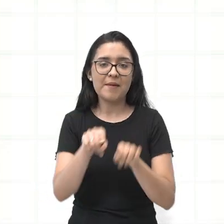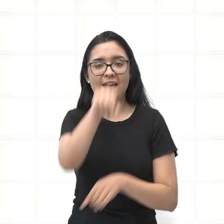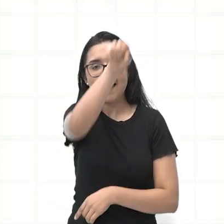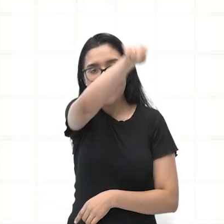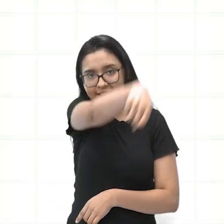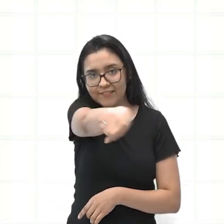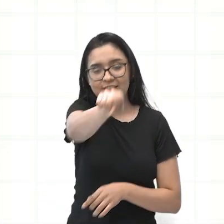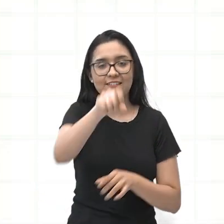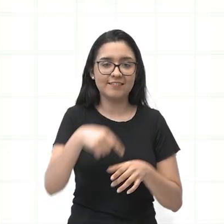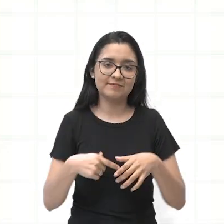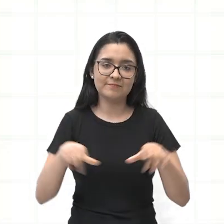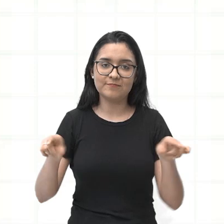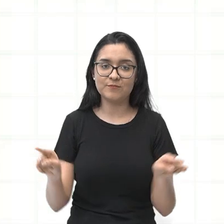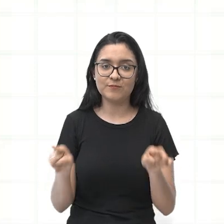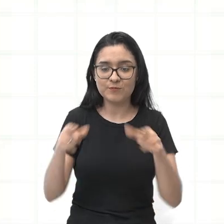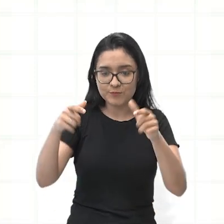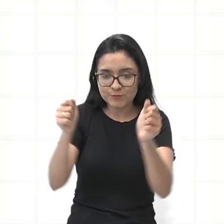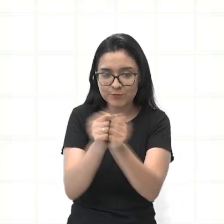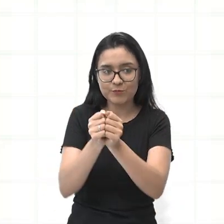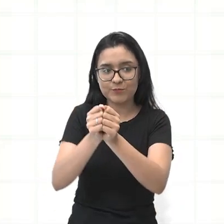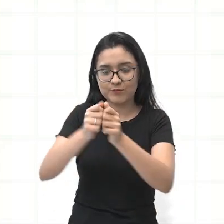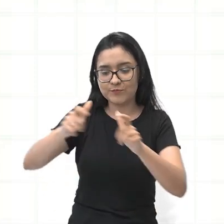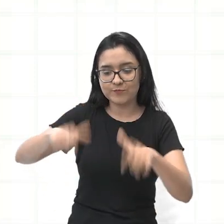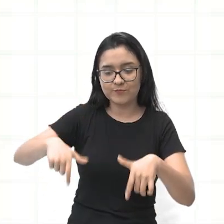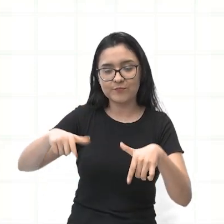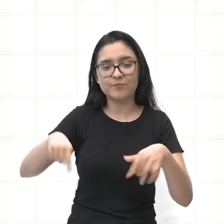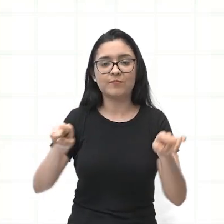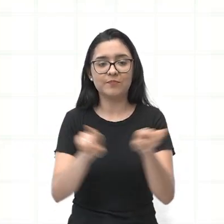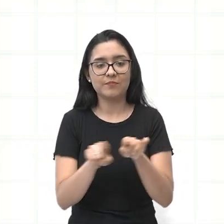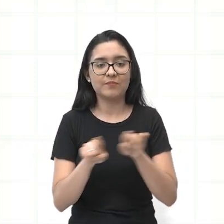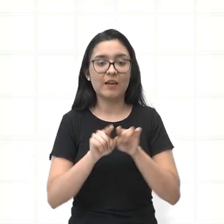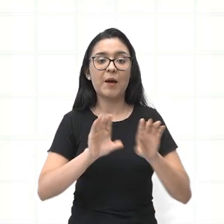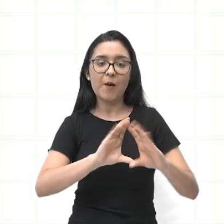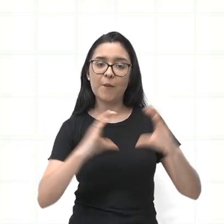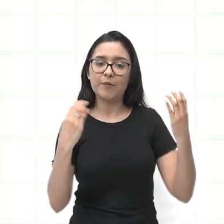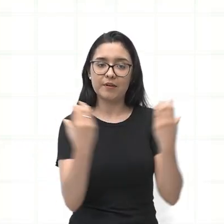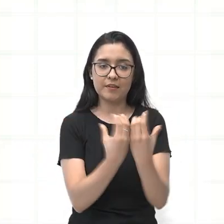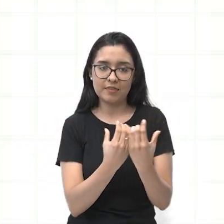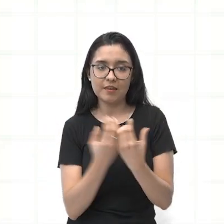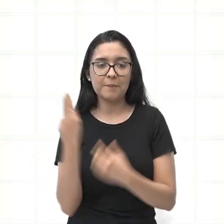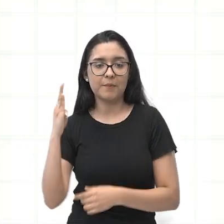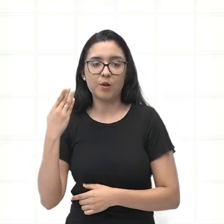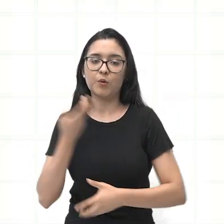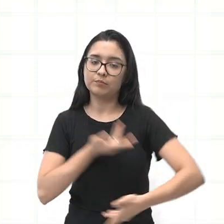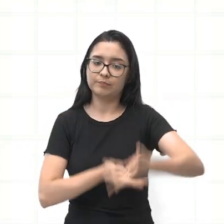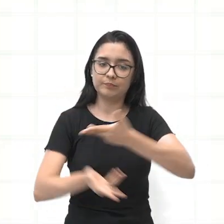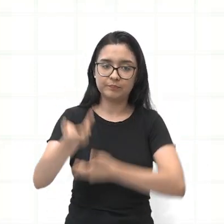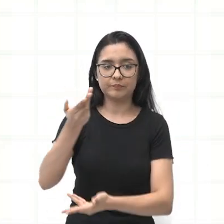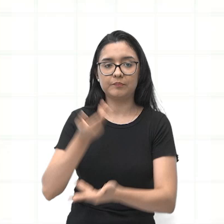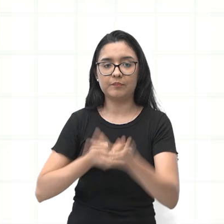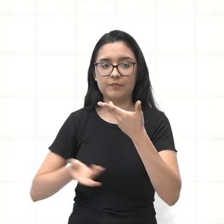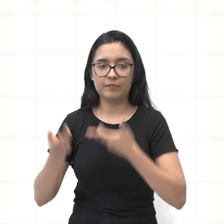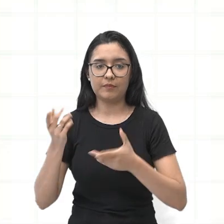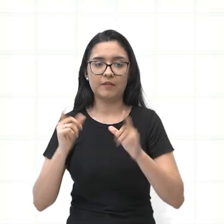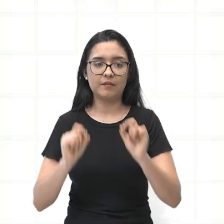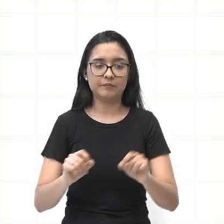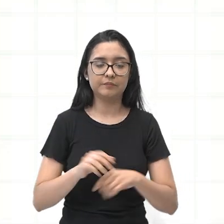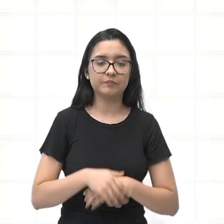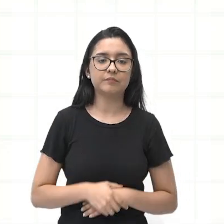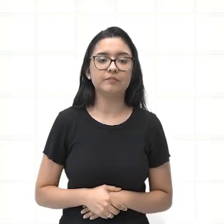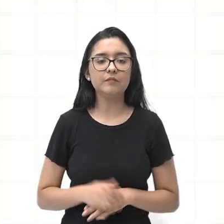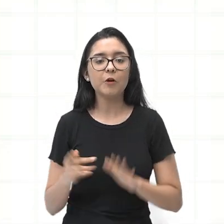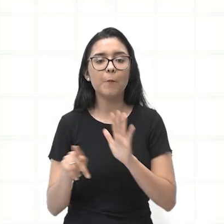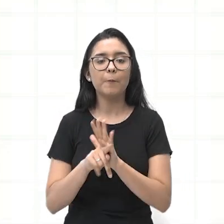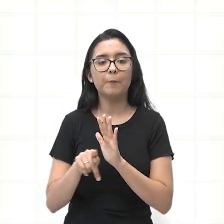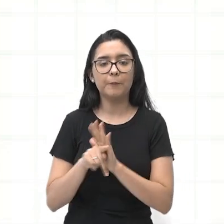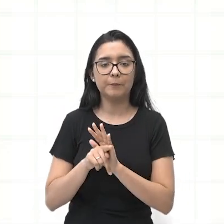ser o conjunto formado pelas comunidades biológicas em interação com fatores abióticos